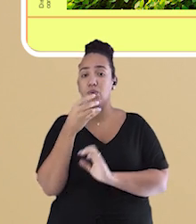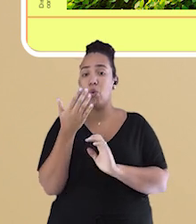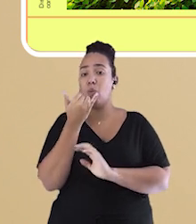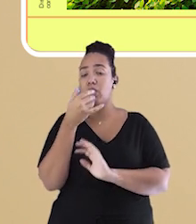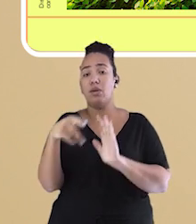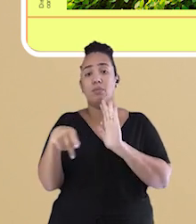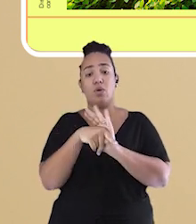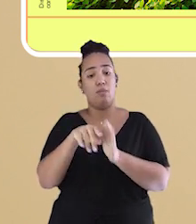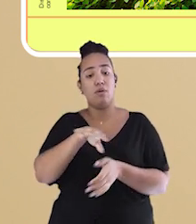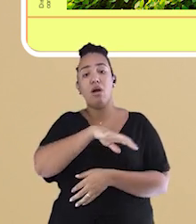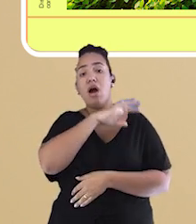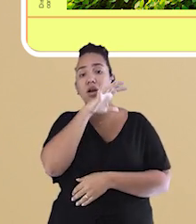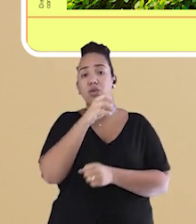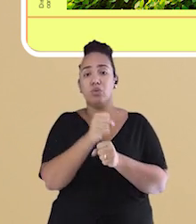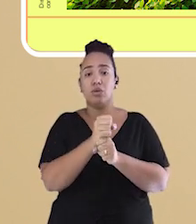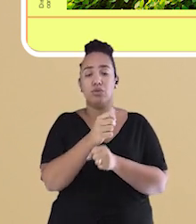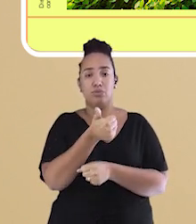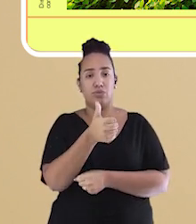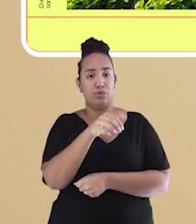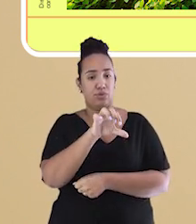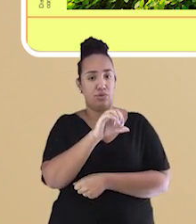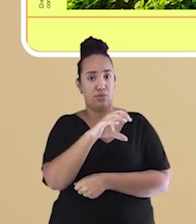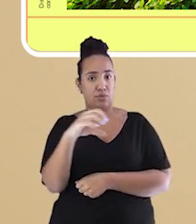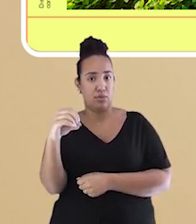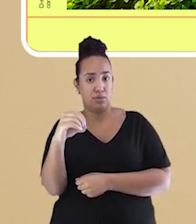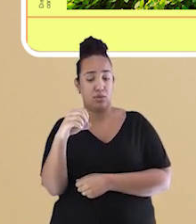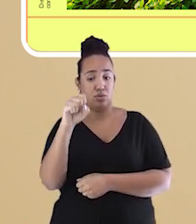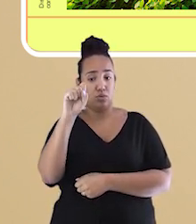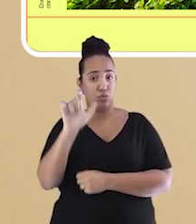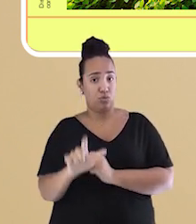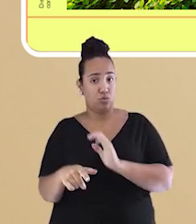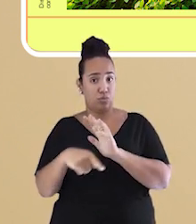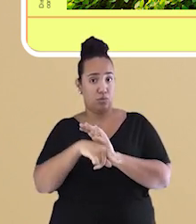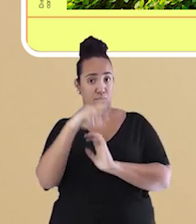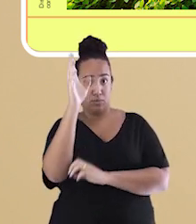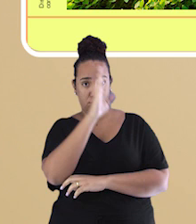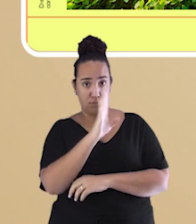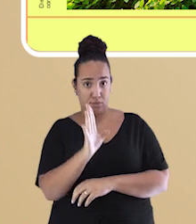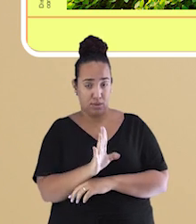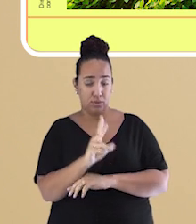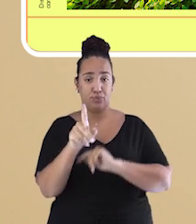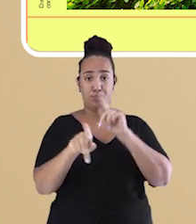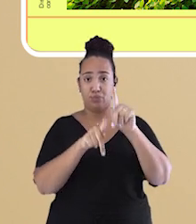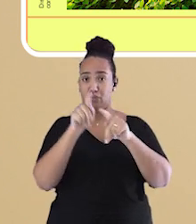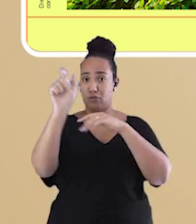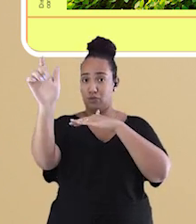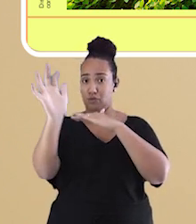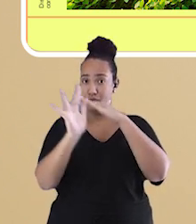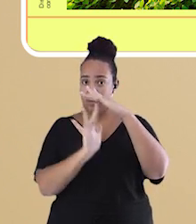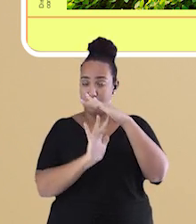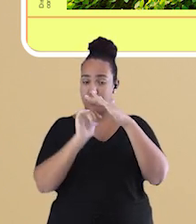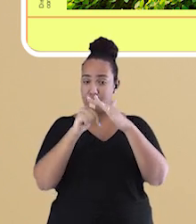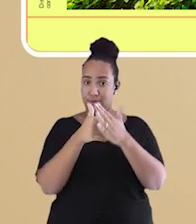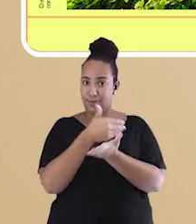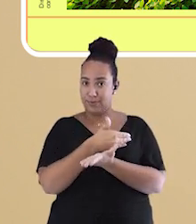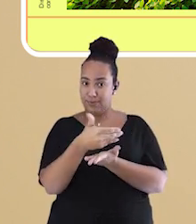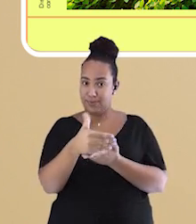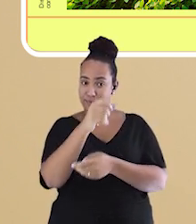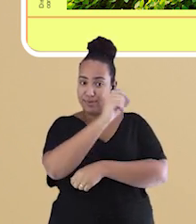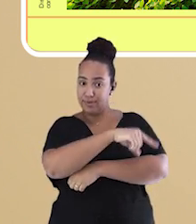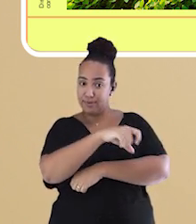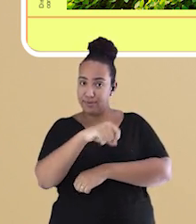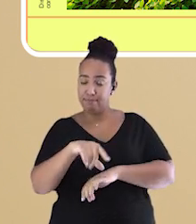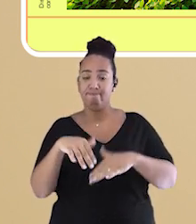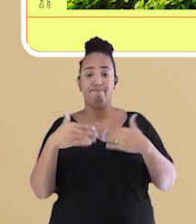de 1900, no sul do Brasil, sendo trazida por imigrantes europeus. A